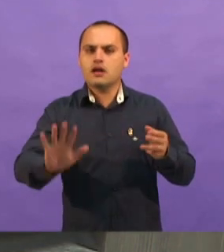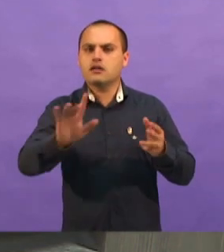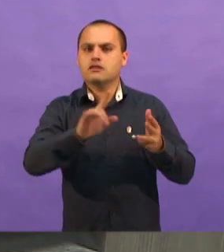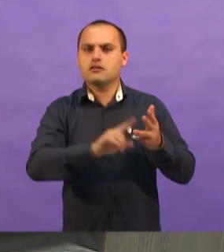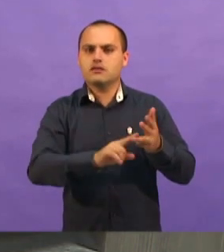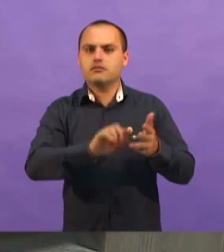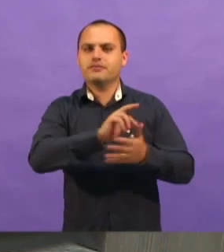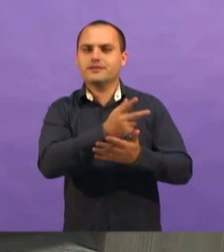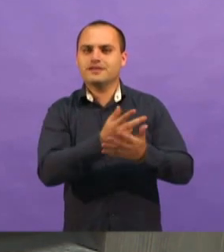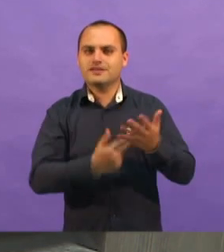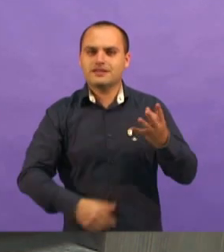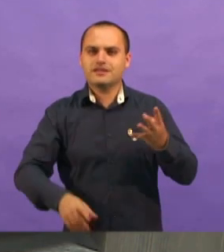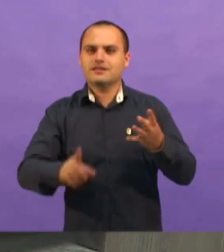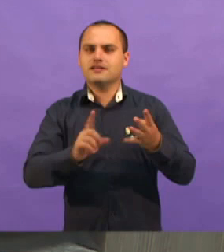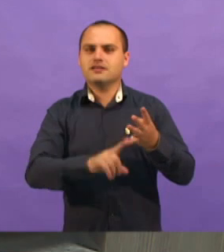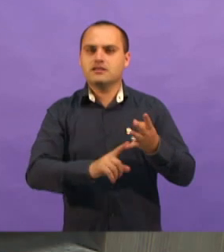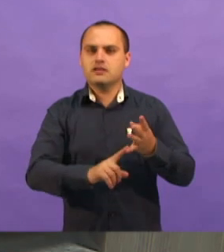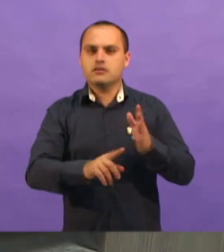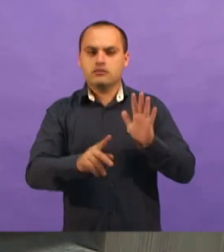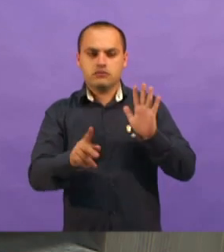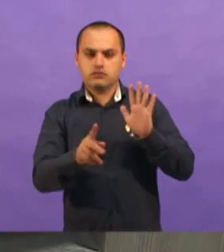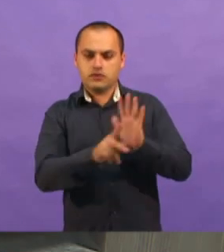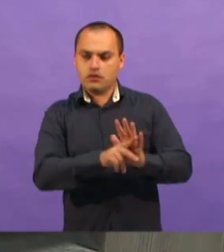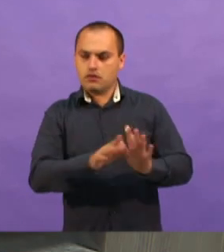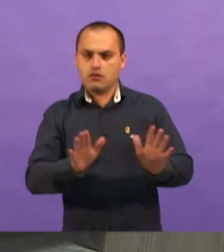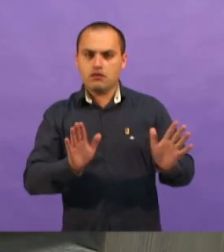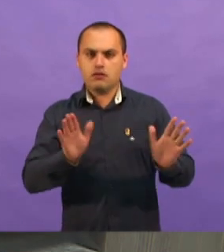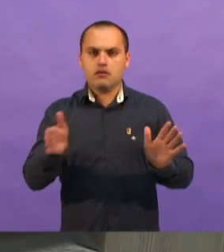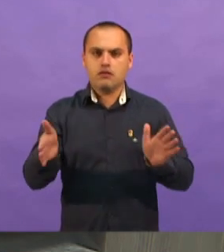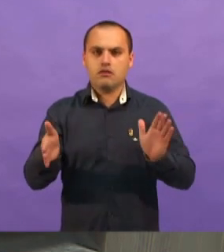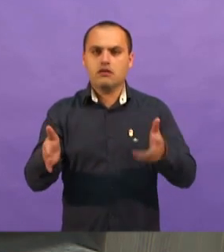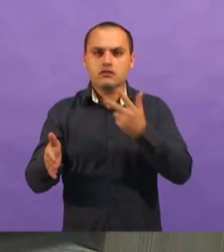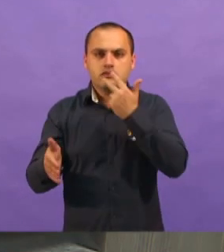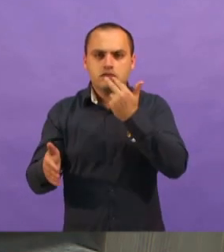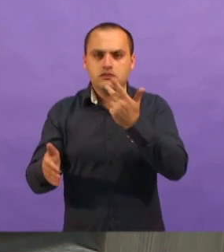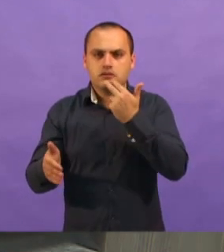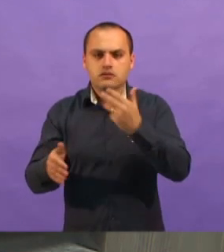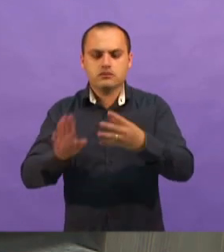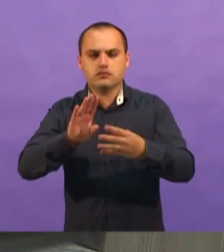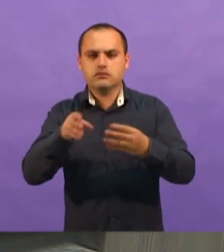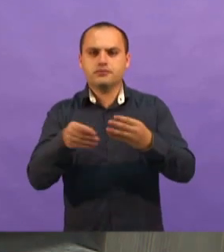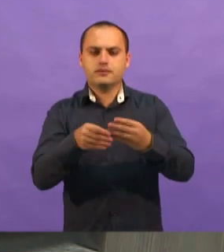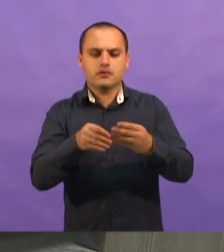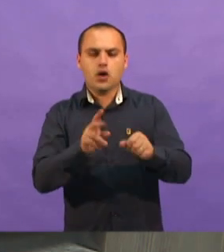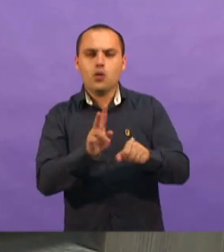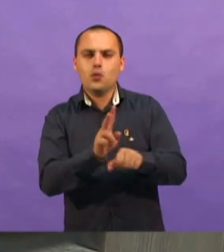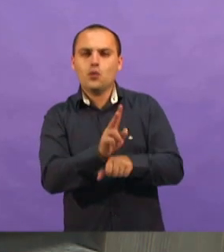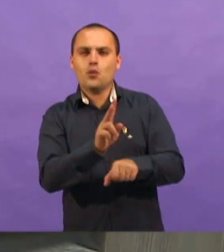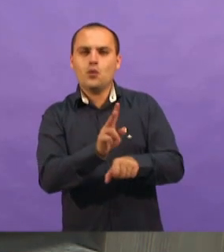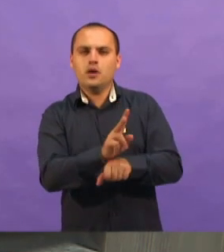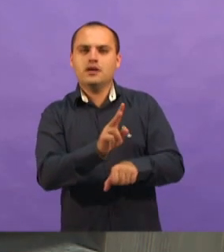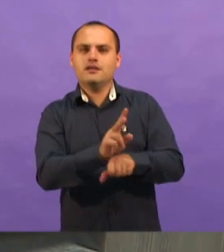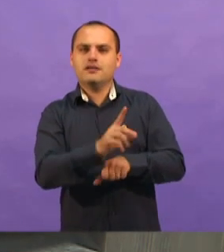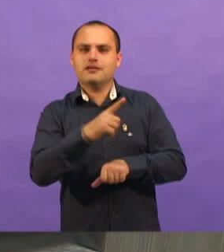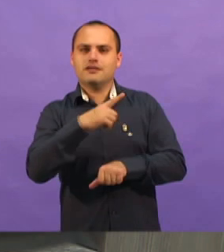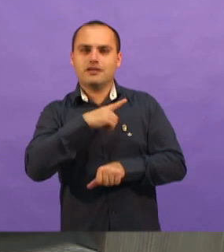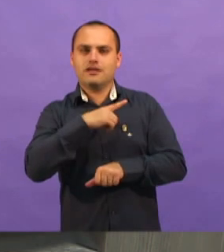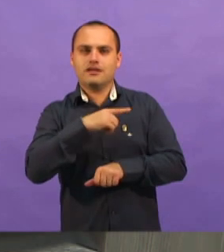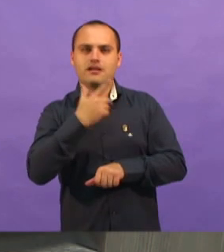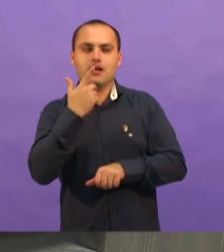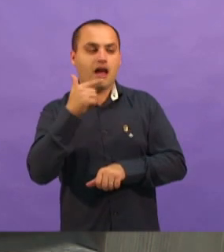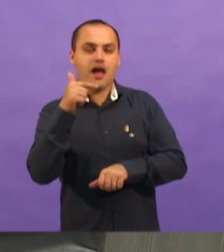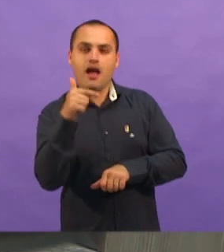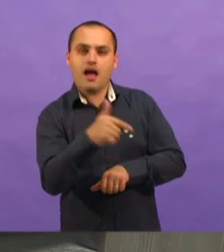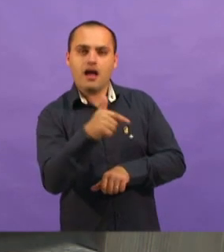seu fazer, até na sua própria diagramação, todo um cuidado, um esmero em tornar a